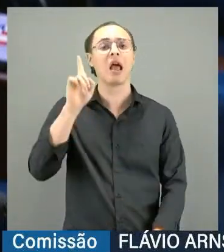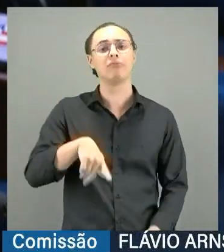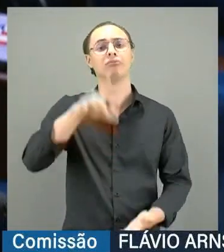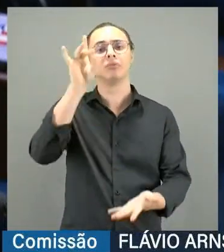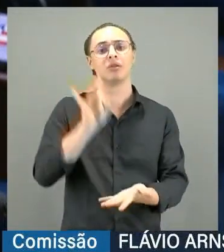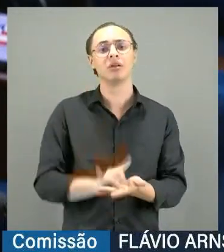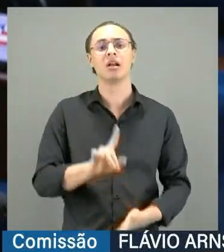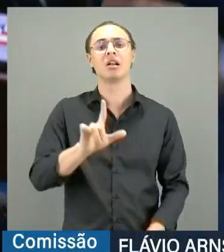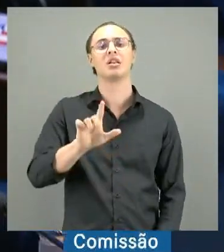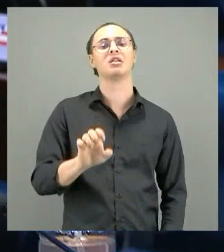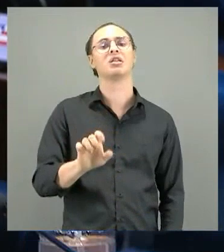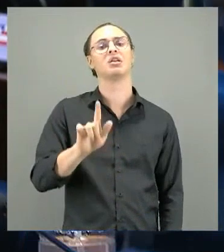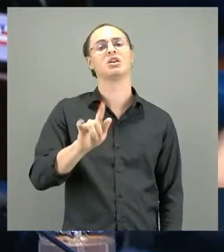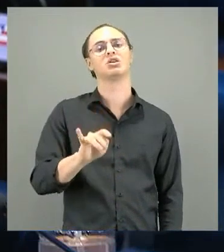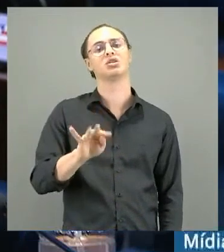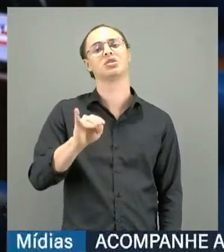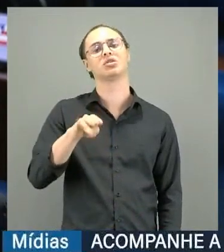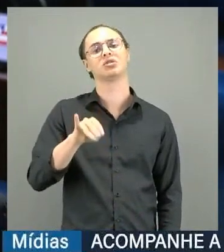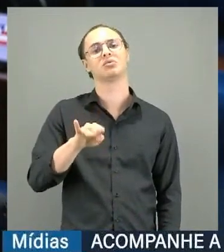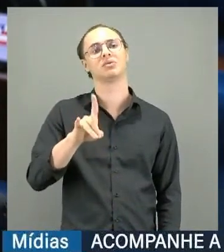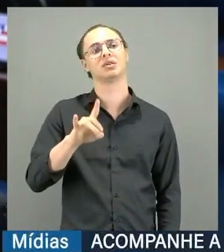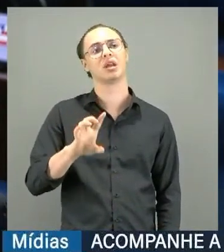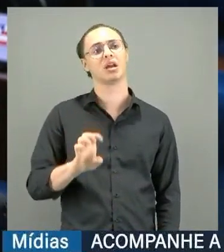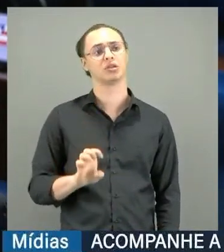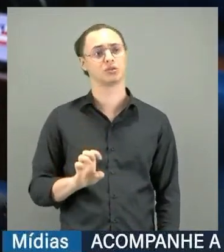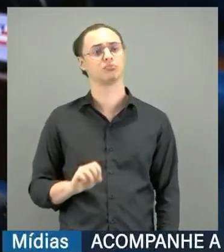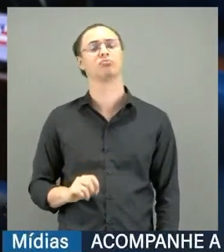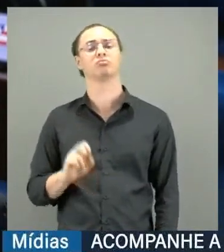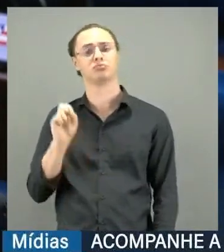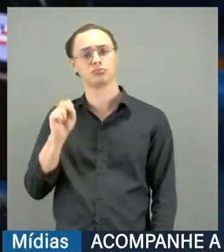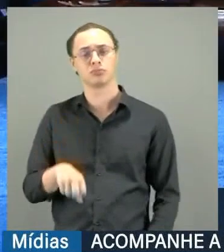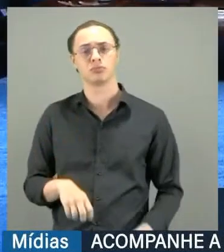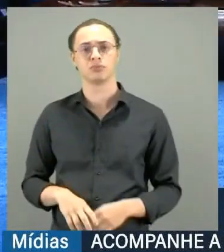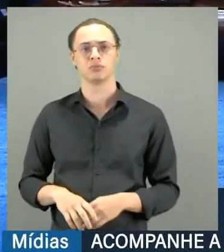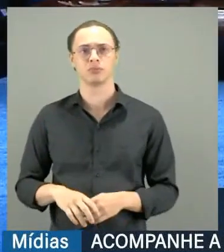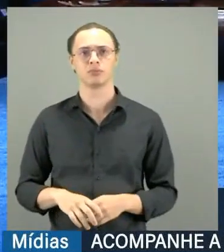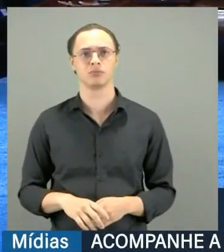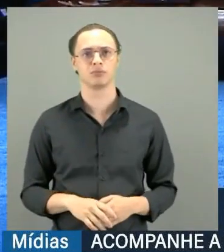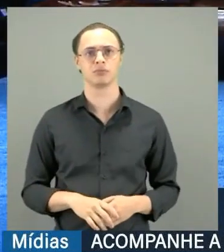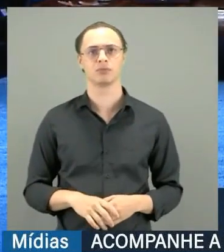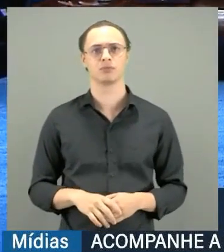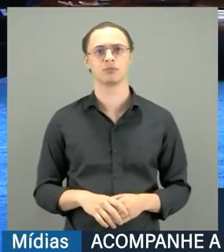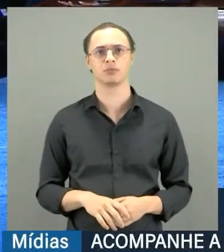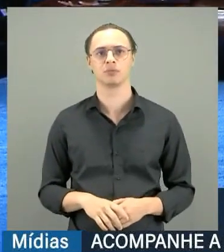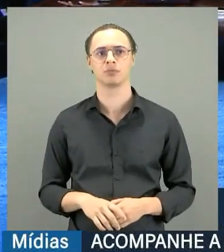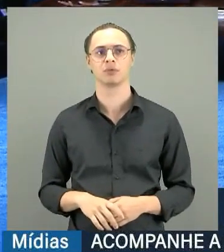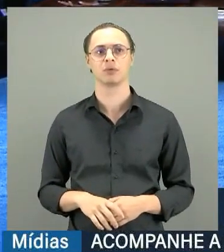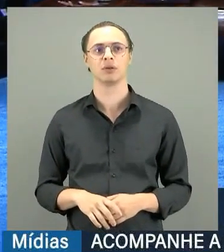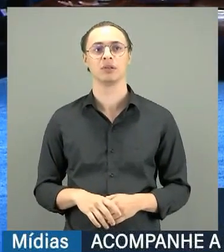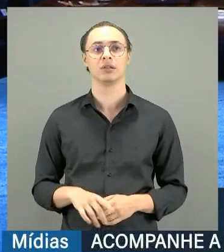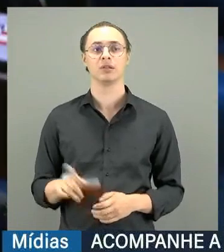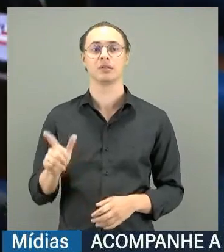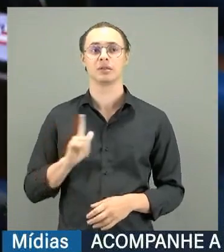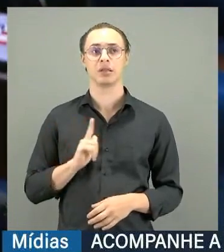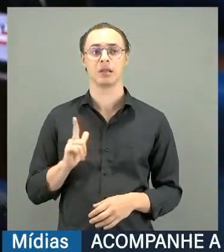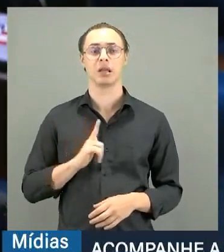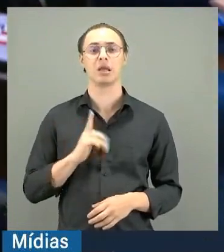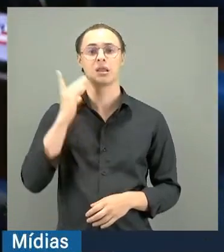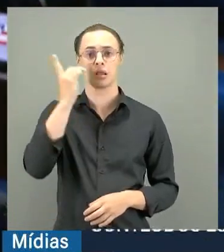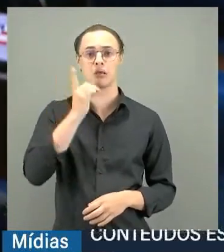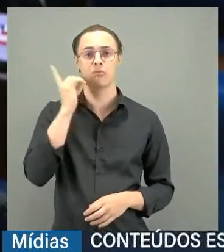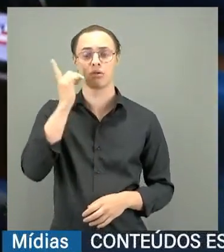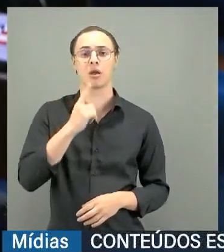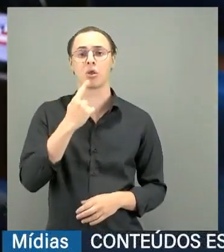Presidente legitimidade agora tem Deputado denunciando aí que o Palácio